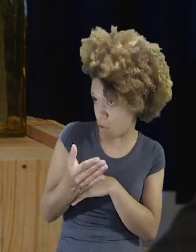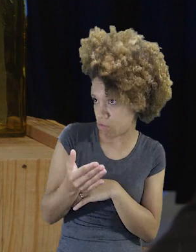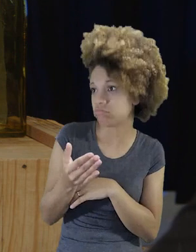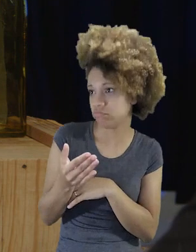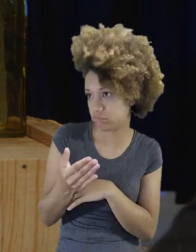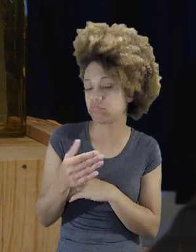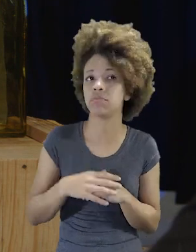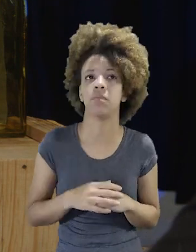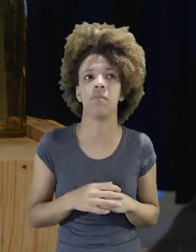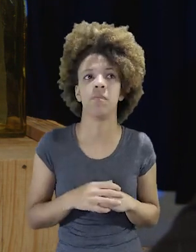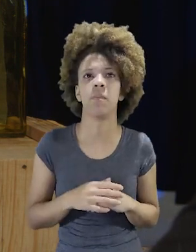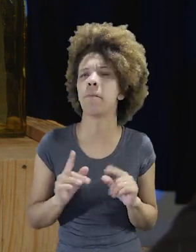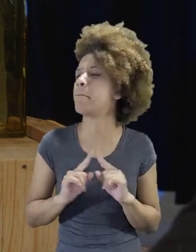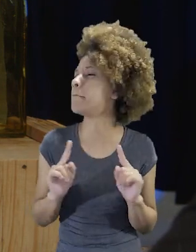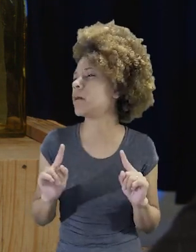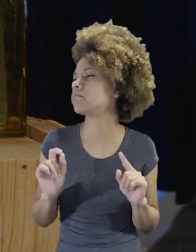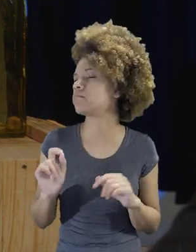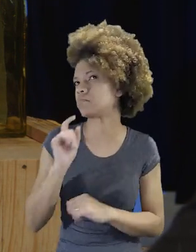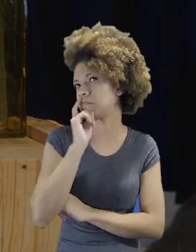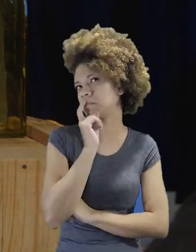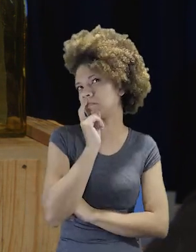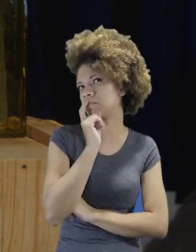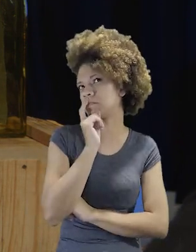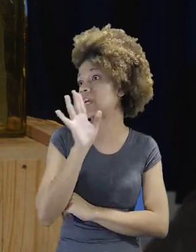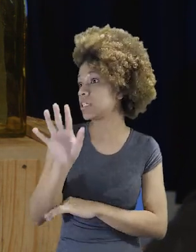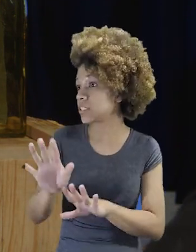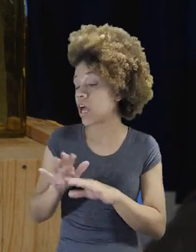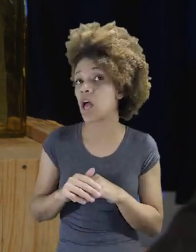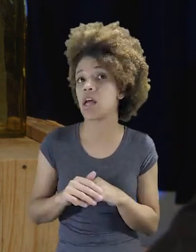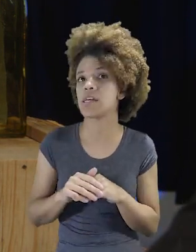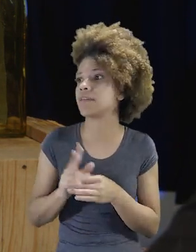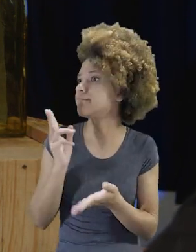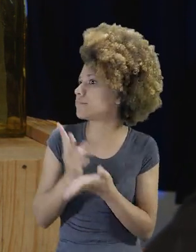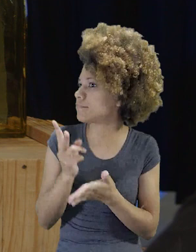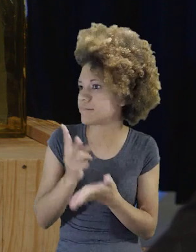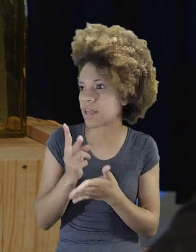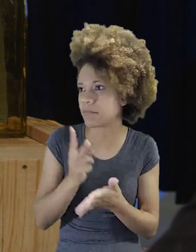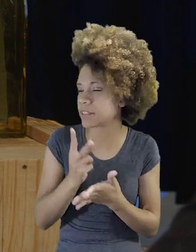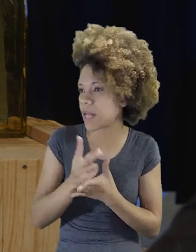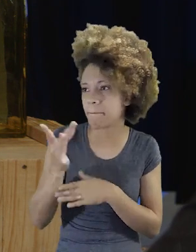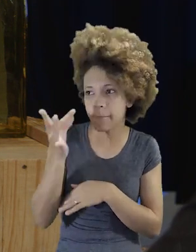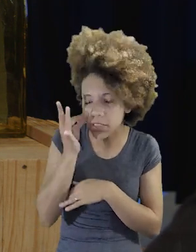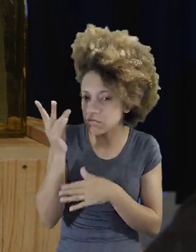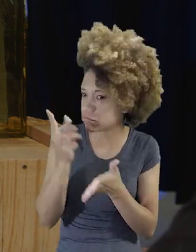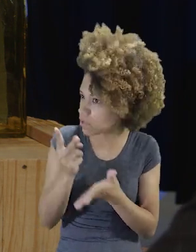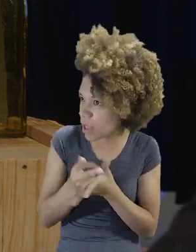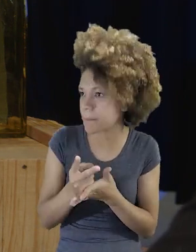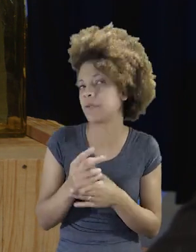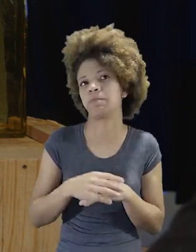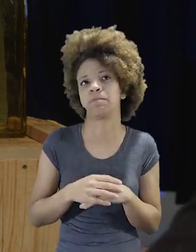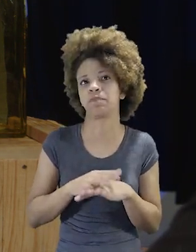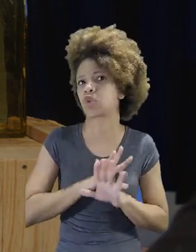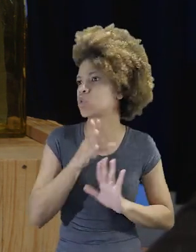e assim sempre sempre presente sempre presente em todas as previdências do Brasil tá ligado eu